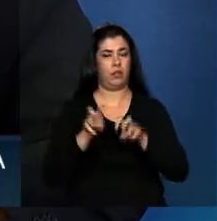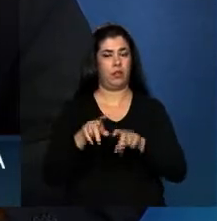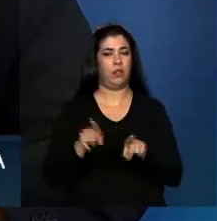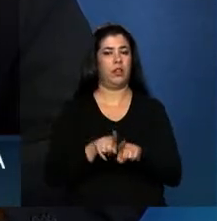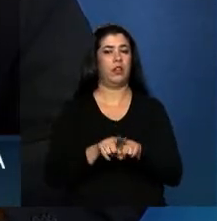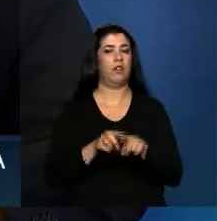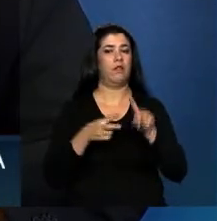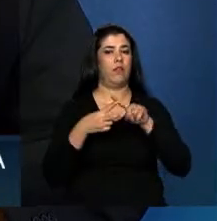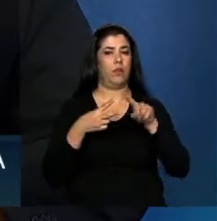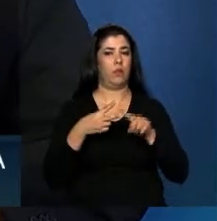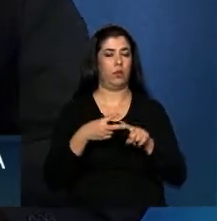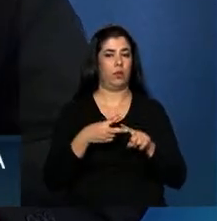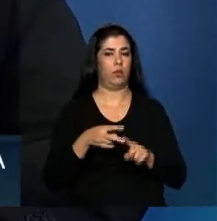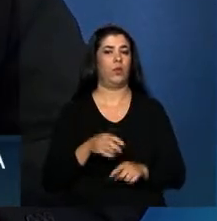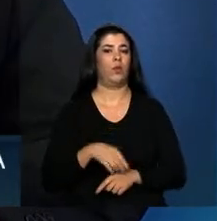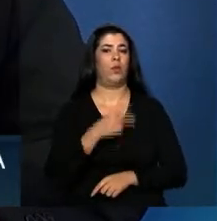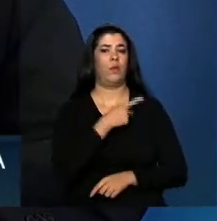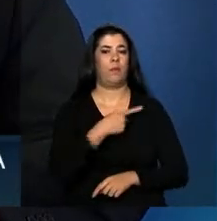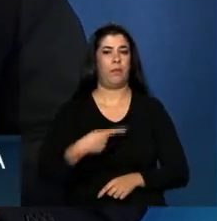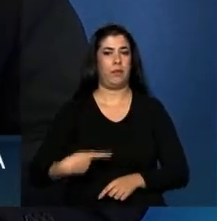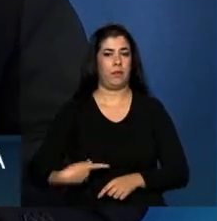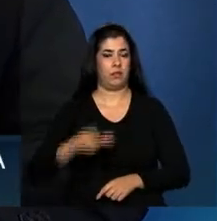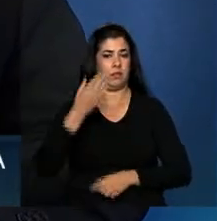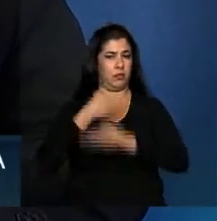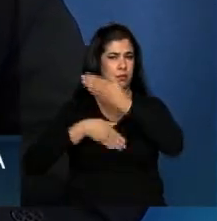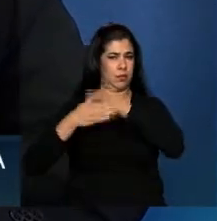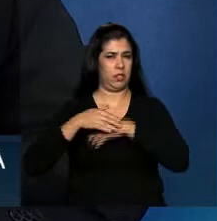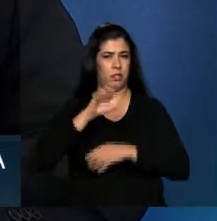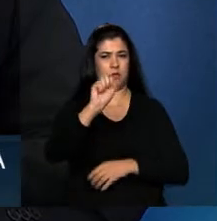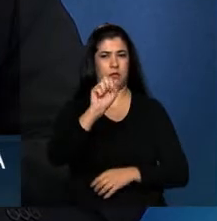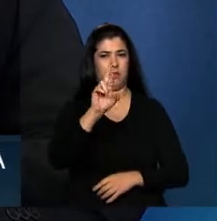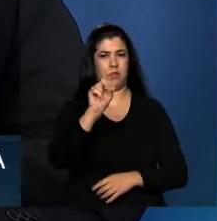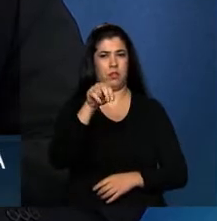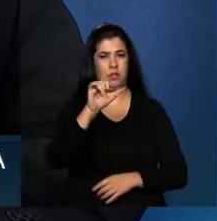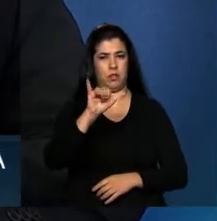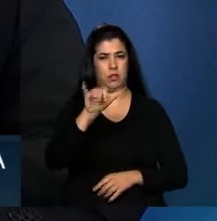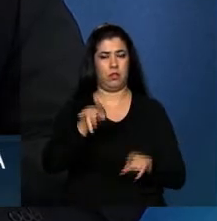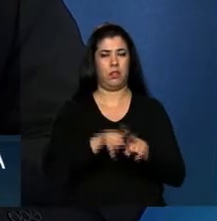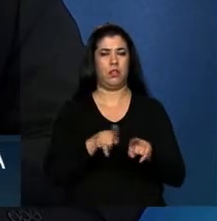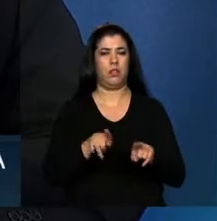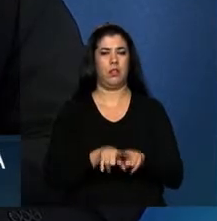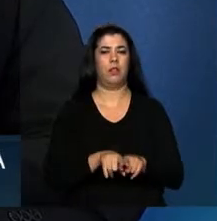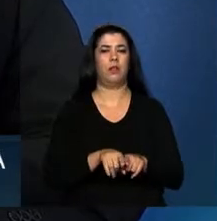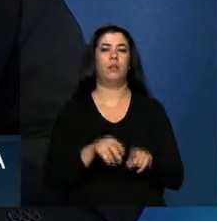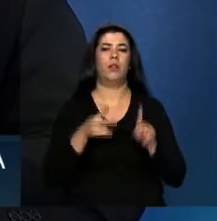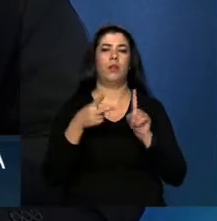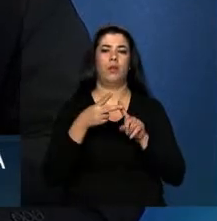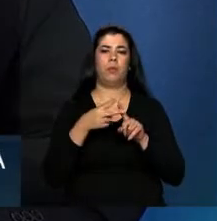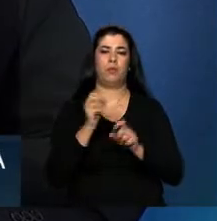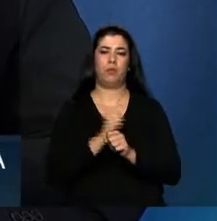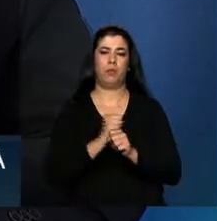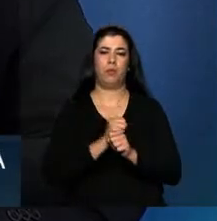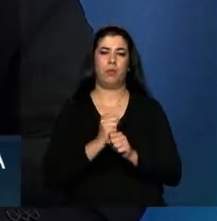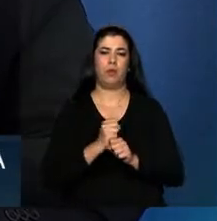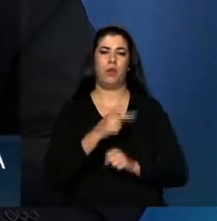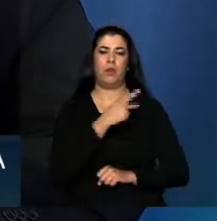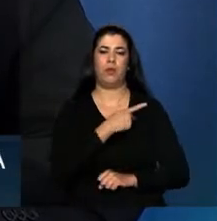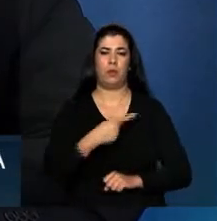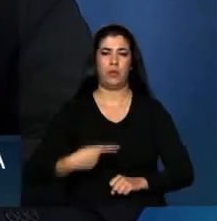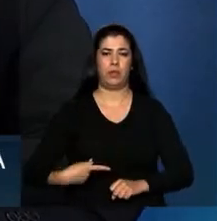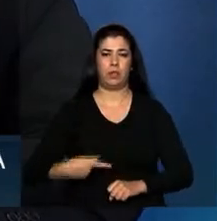governo Sarney, na chamada Nova República, teve um no primeiro ano do mandato do presidente Lula,